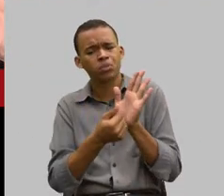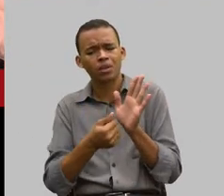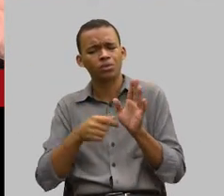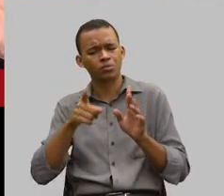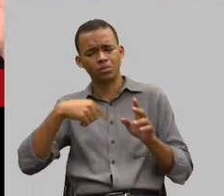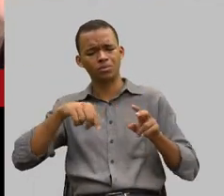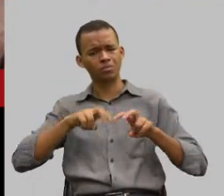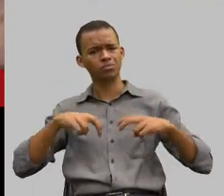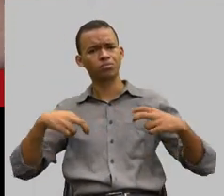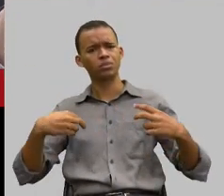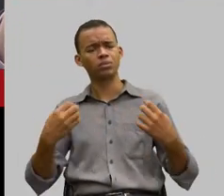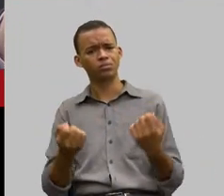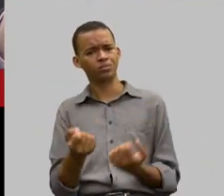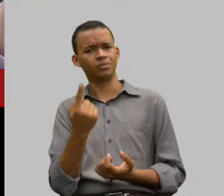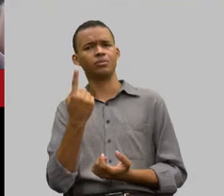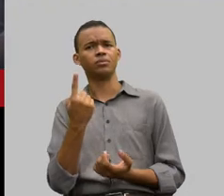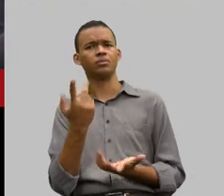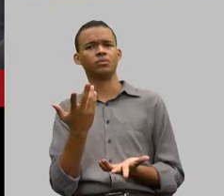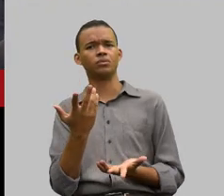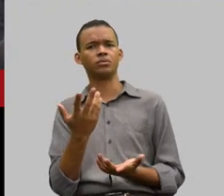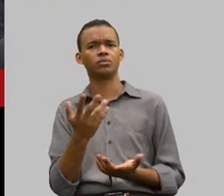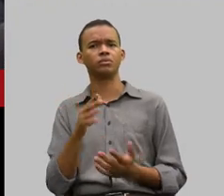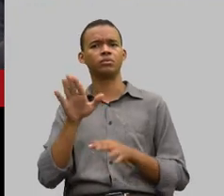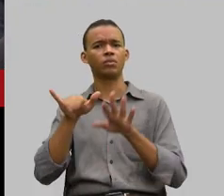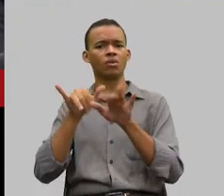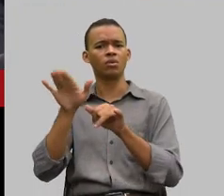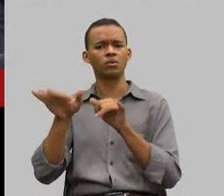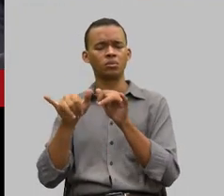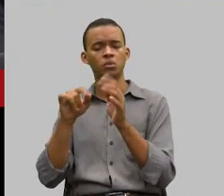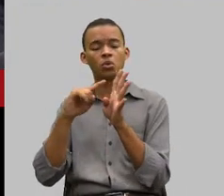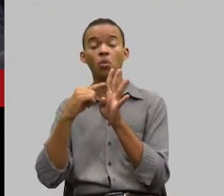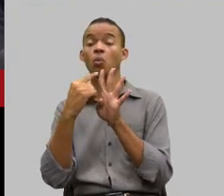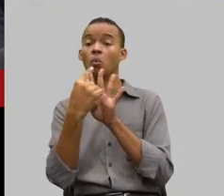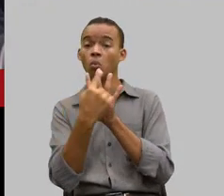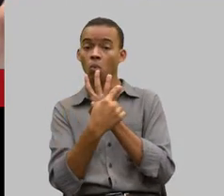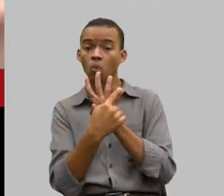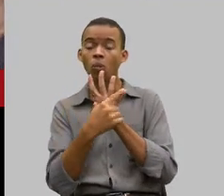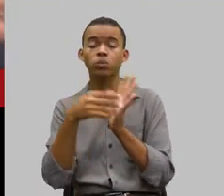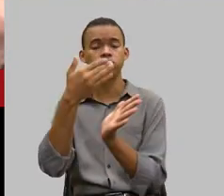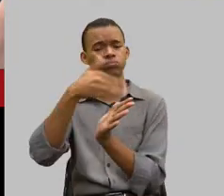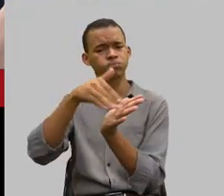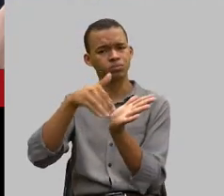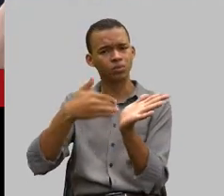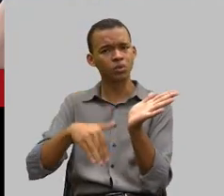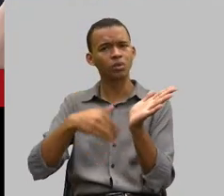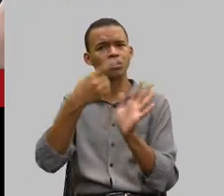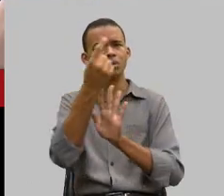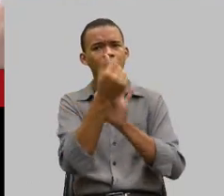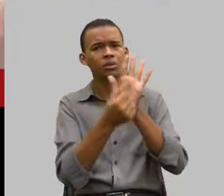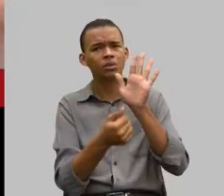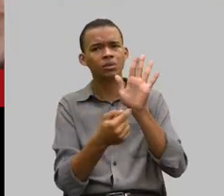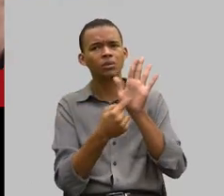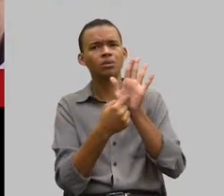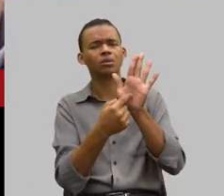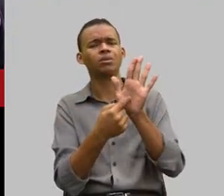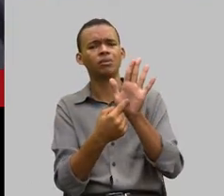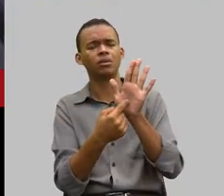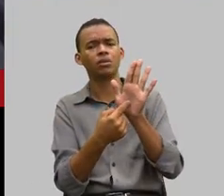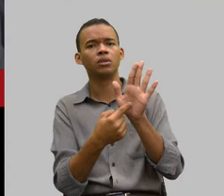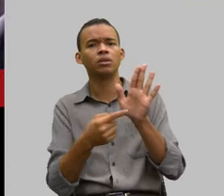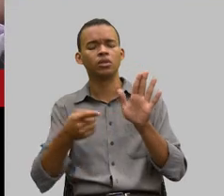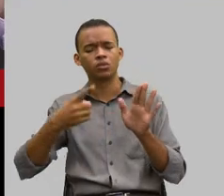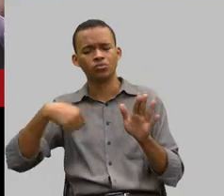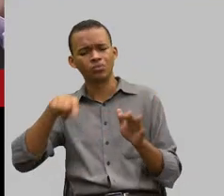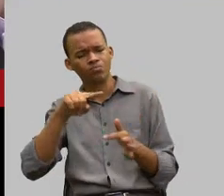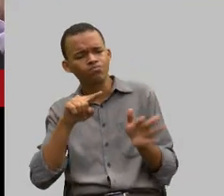está ou seja você convoca quatro secretários para prestar conta e aí as perguntas serão direcionadas aí você